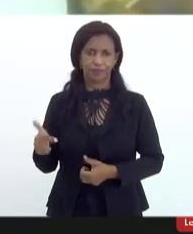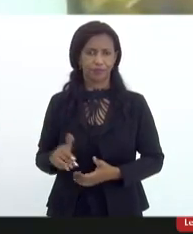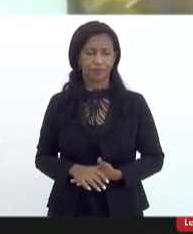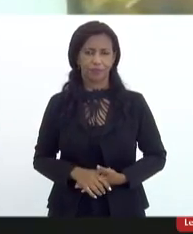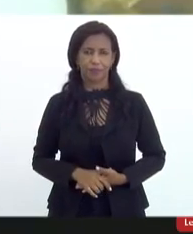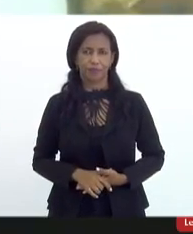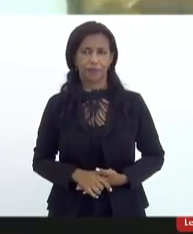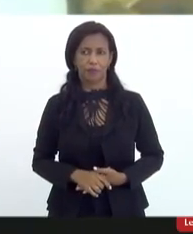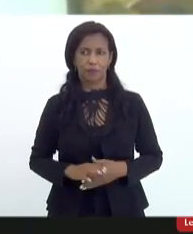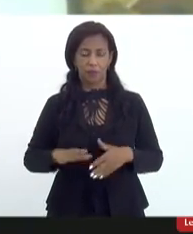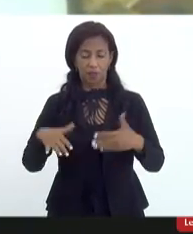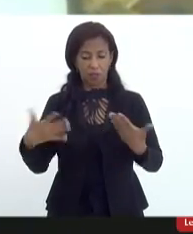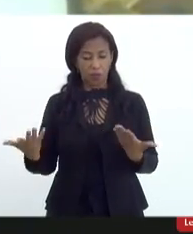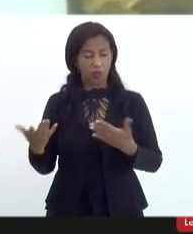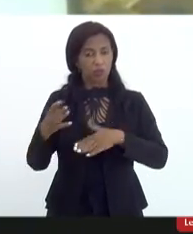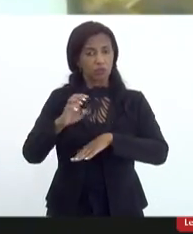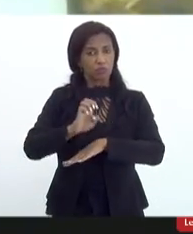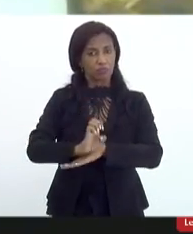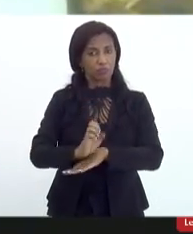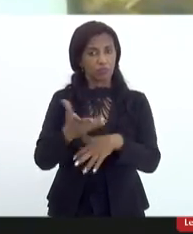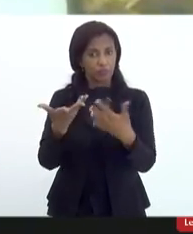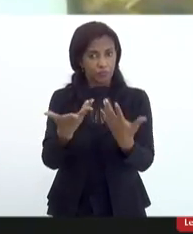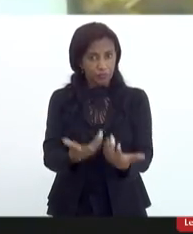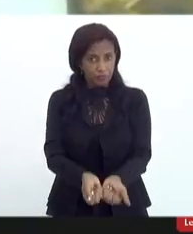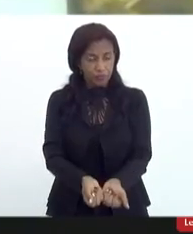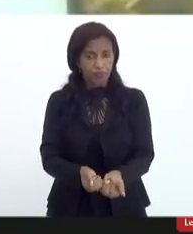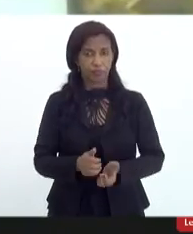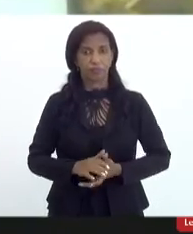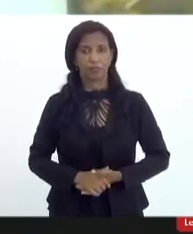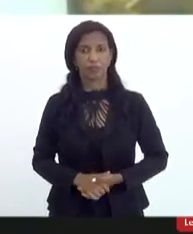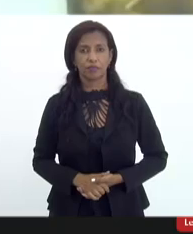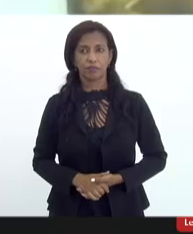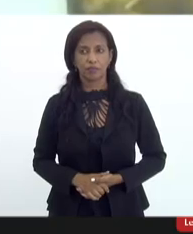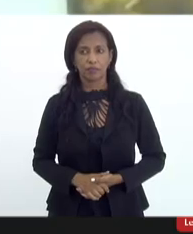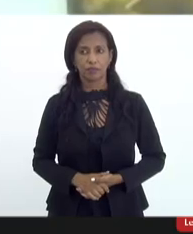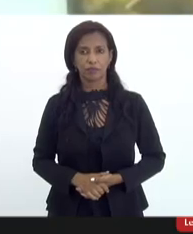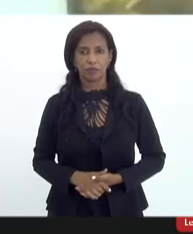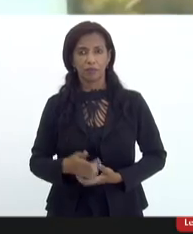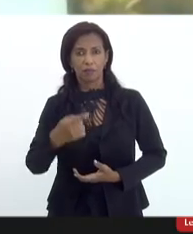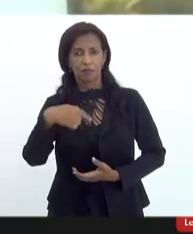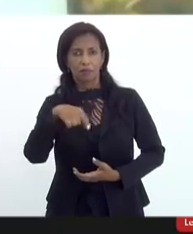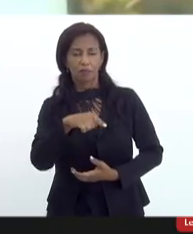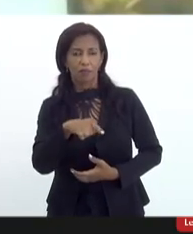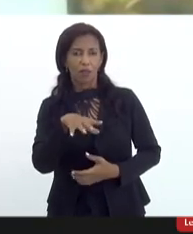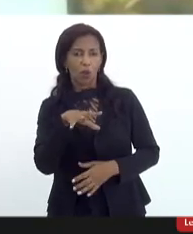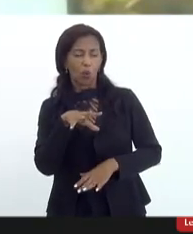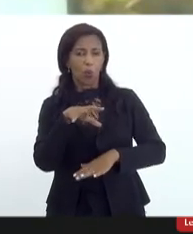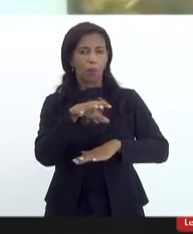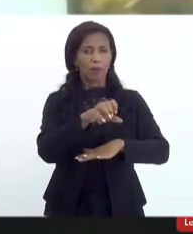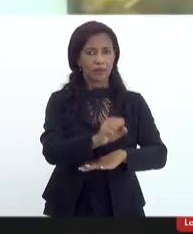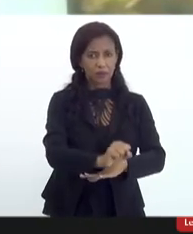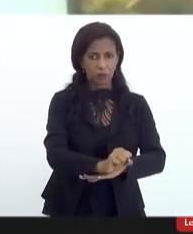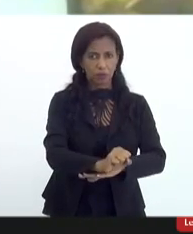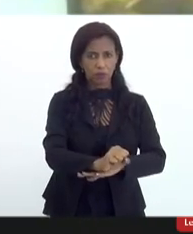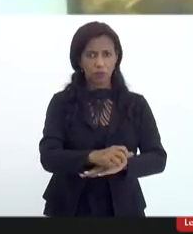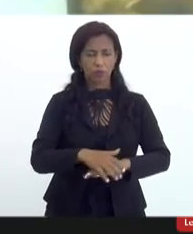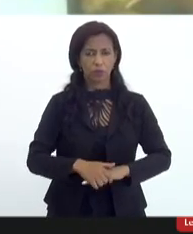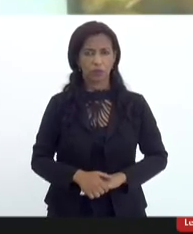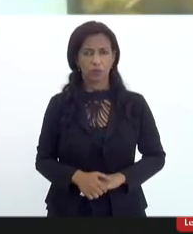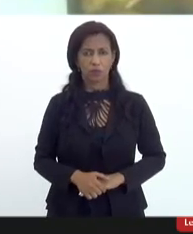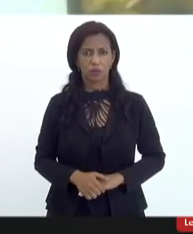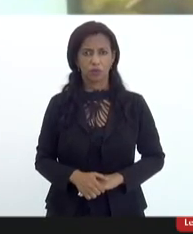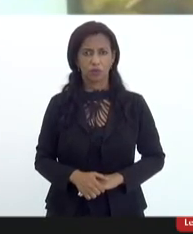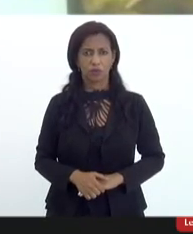E quando o Estado permite esta ocupação